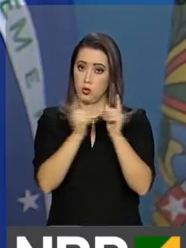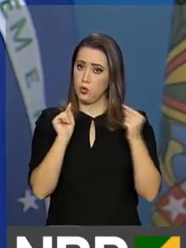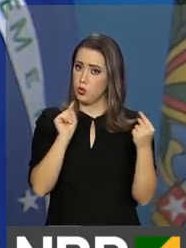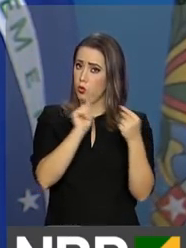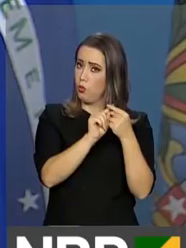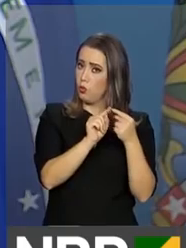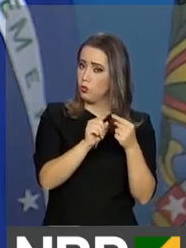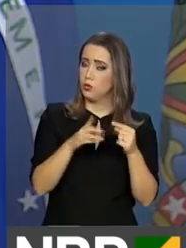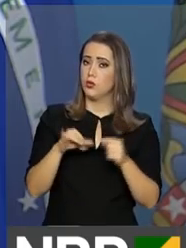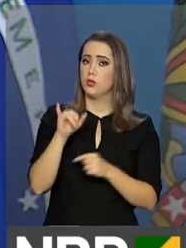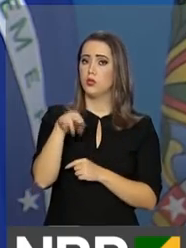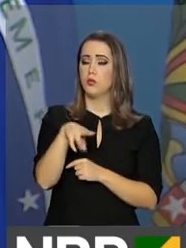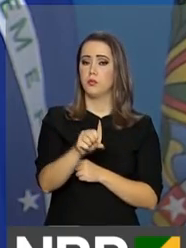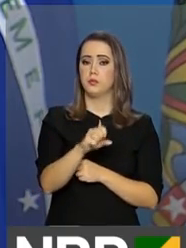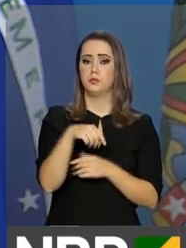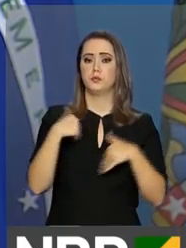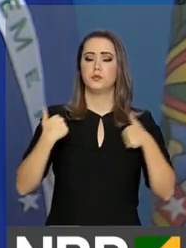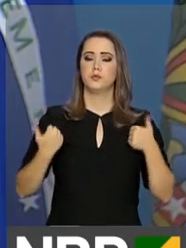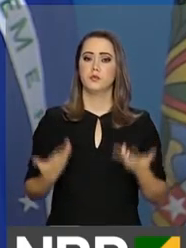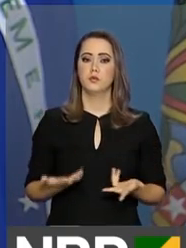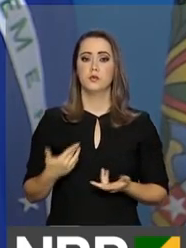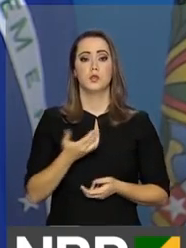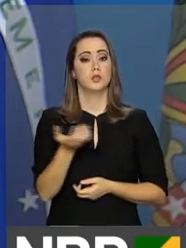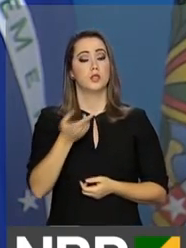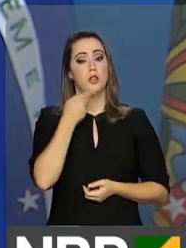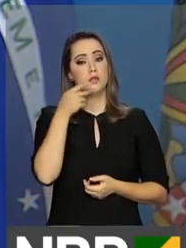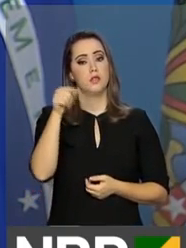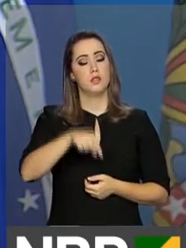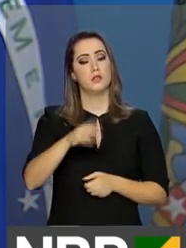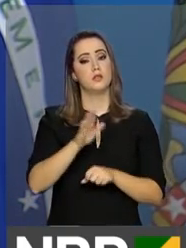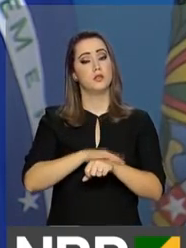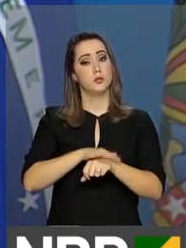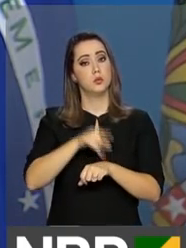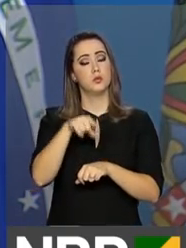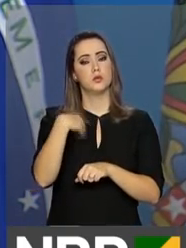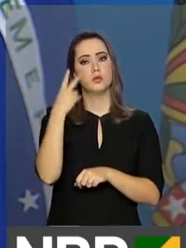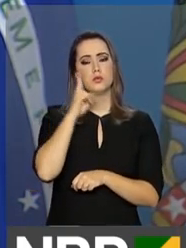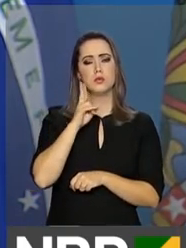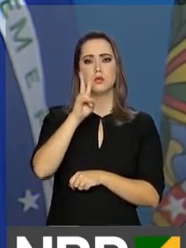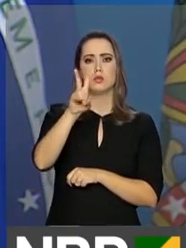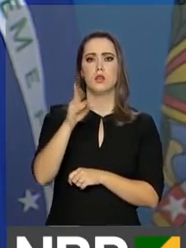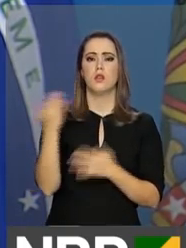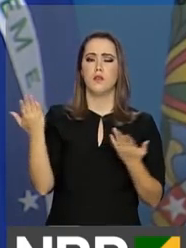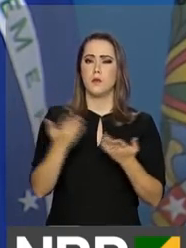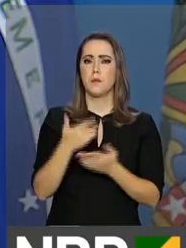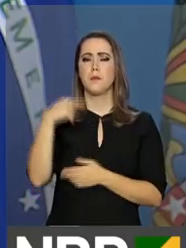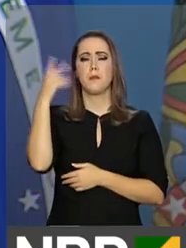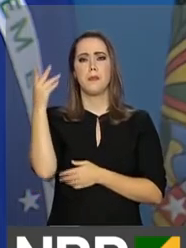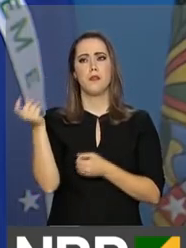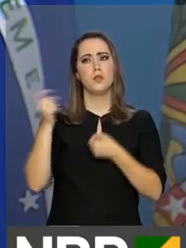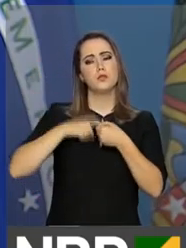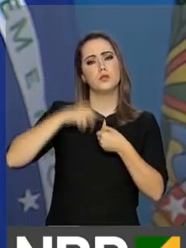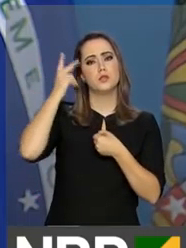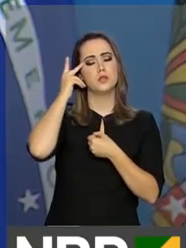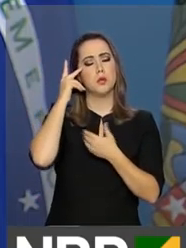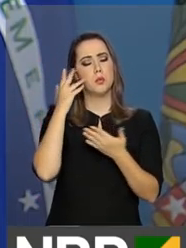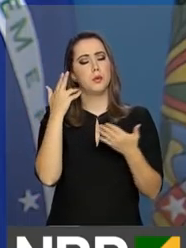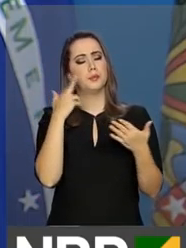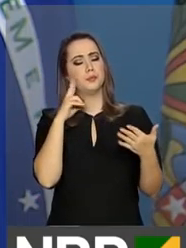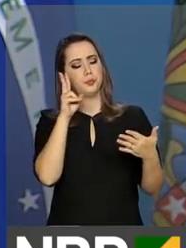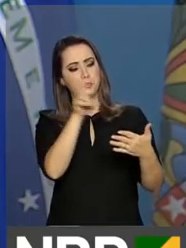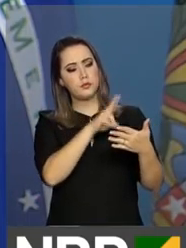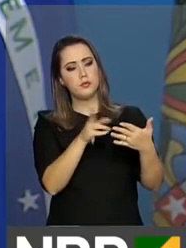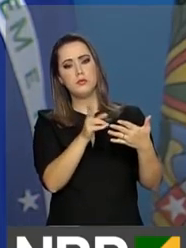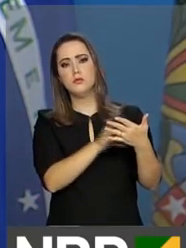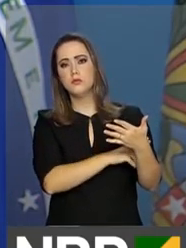da reforma da Previdência. E aí, eu quero dizer, neste momento, em que eu vejo hoje, quando vinha de São Paulo, lendo os jornais, eu via que há um